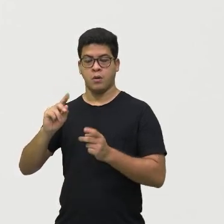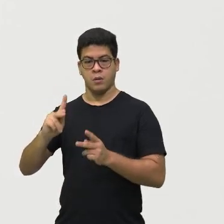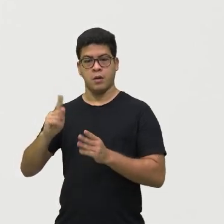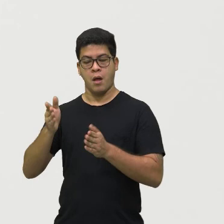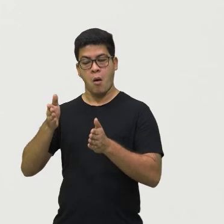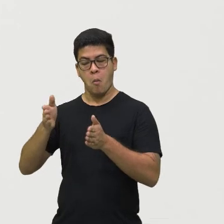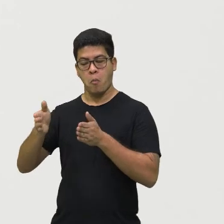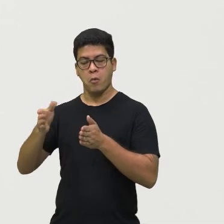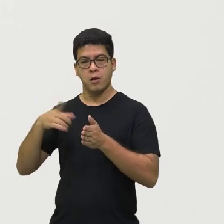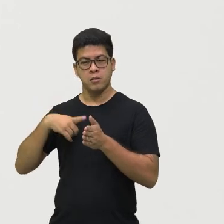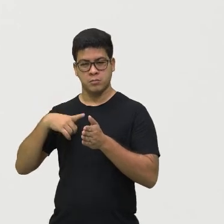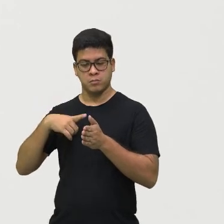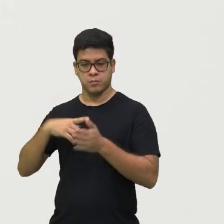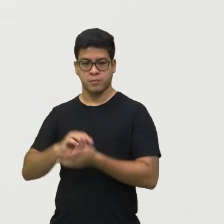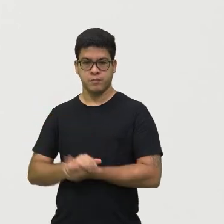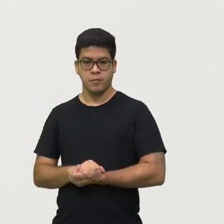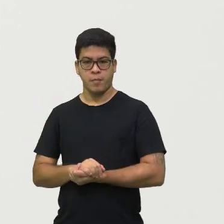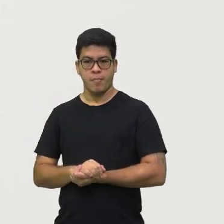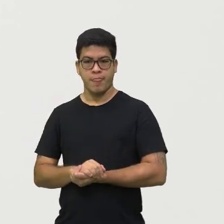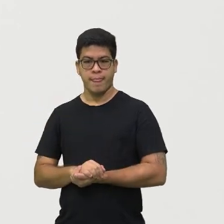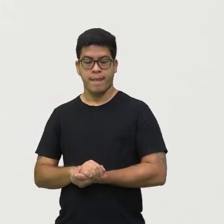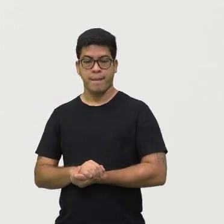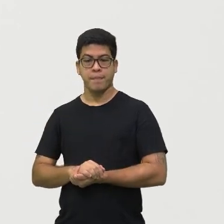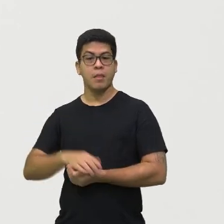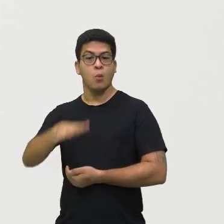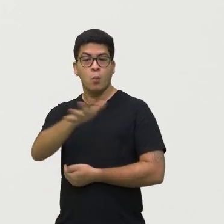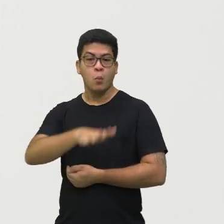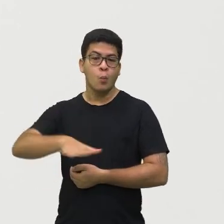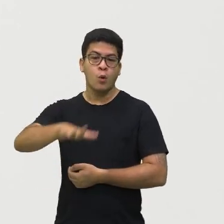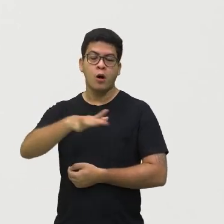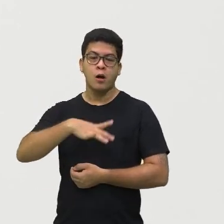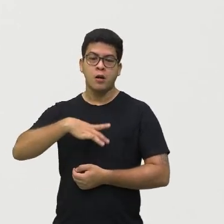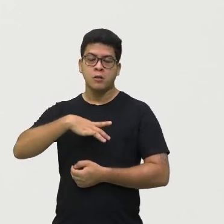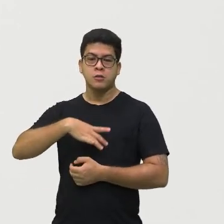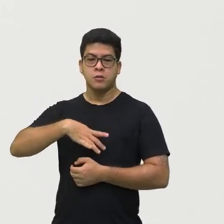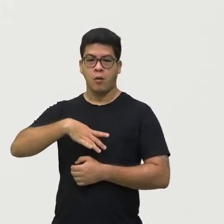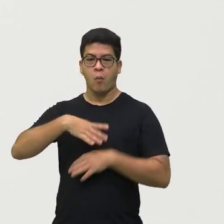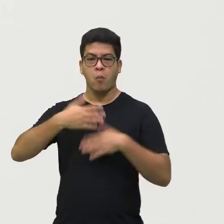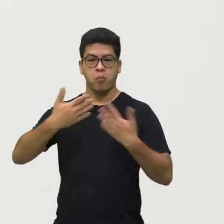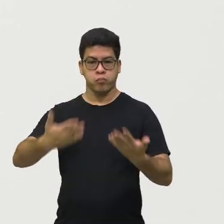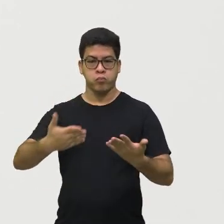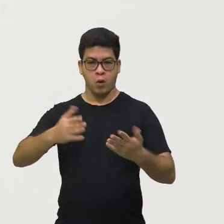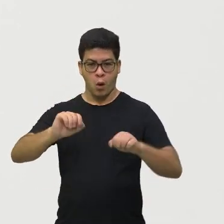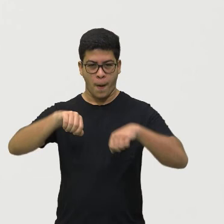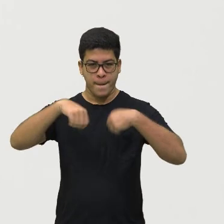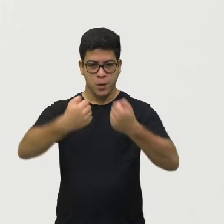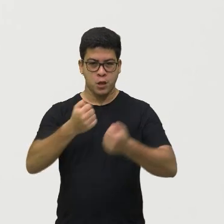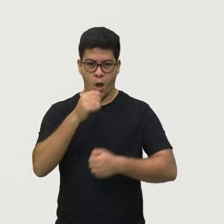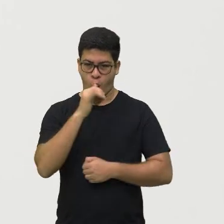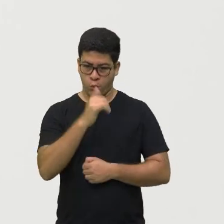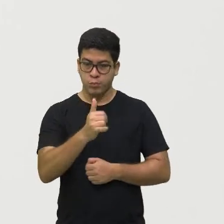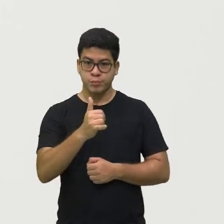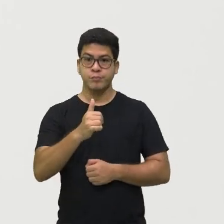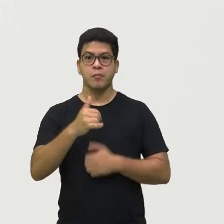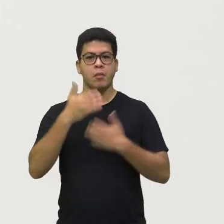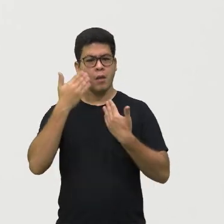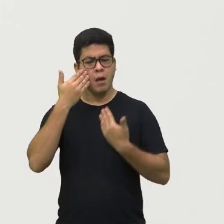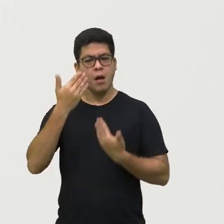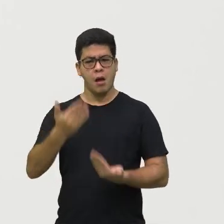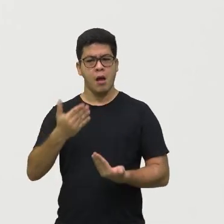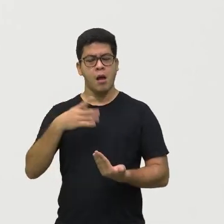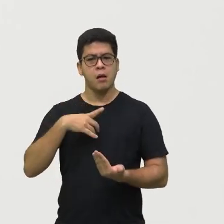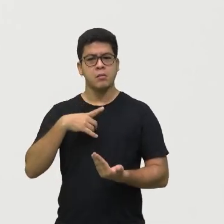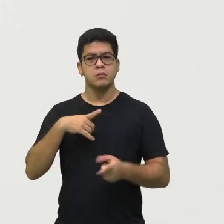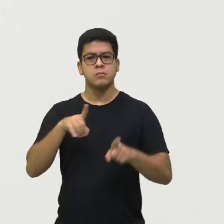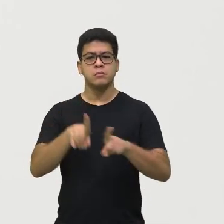em uma região do espaço com potencial elétrico. Né? Lá na região tem um potencial. Então, se existe lá potencial, também existe um